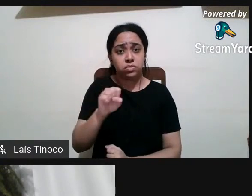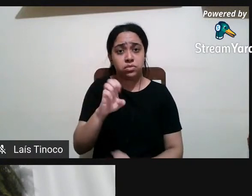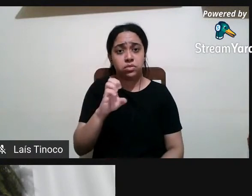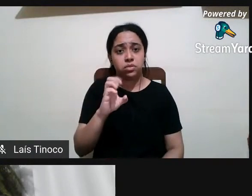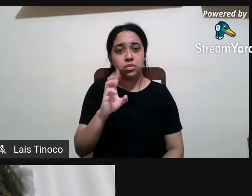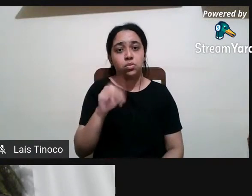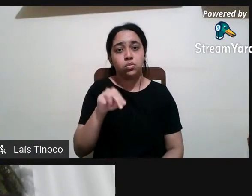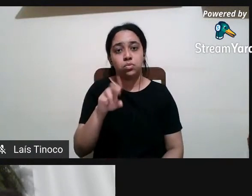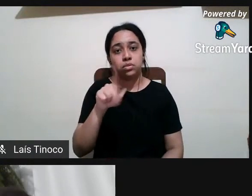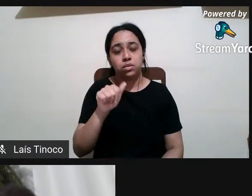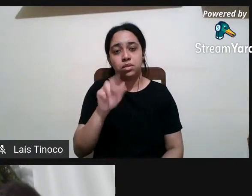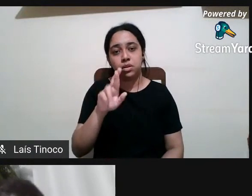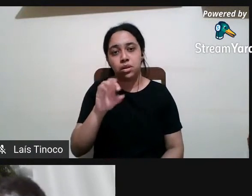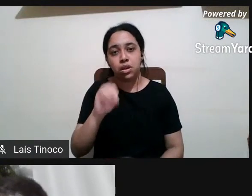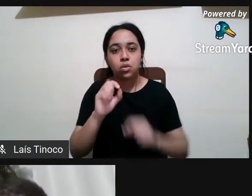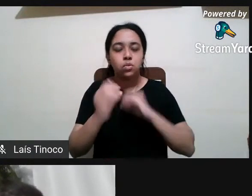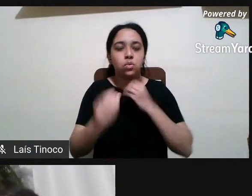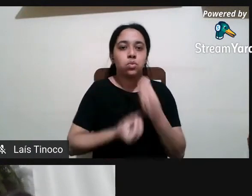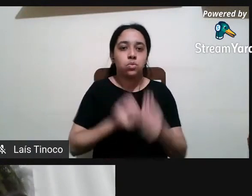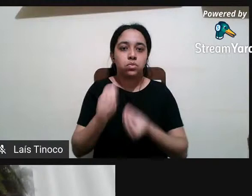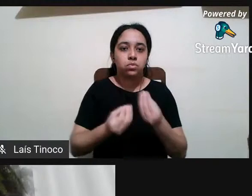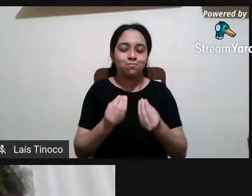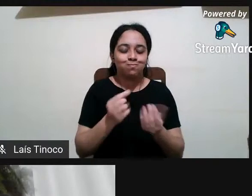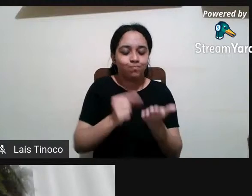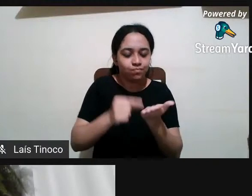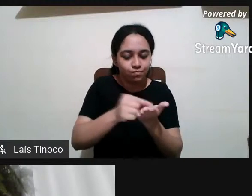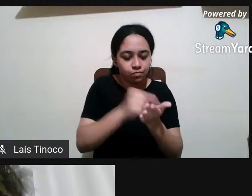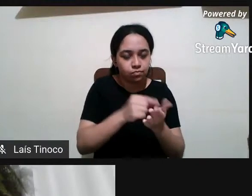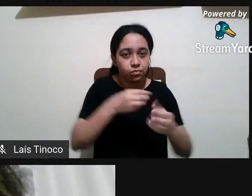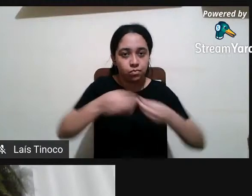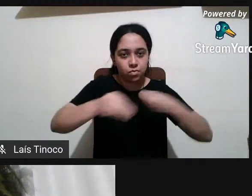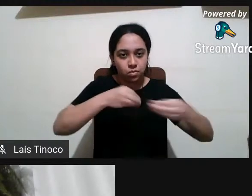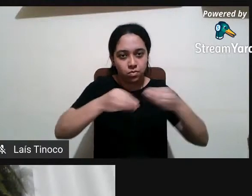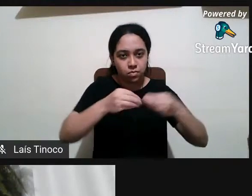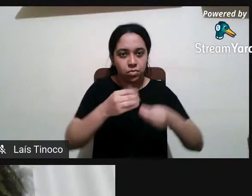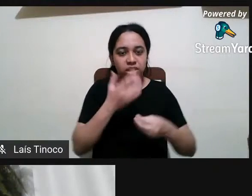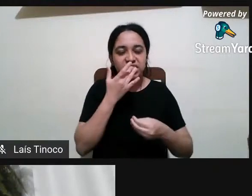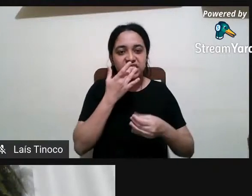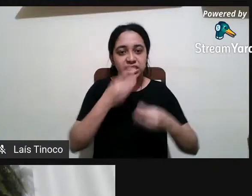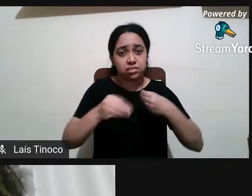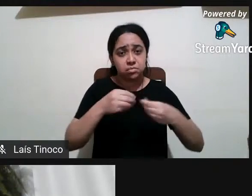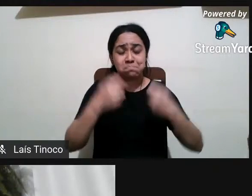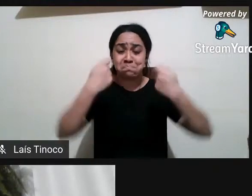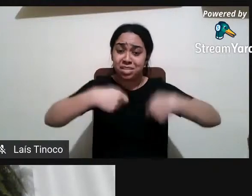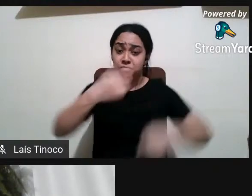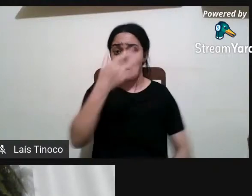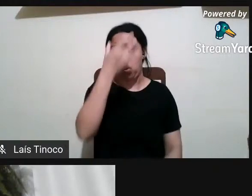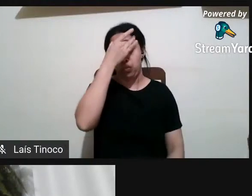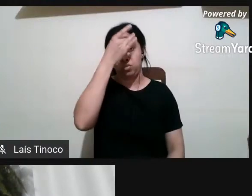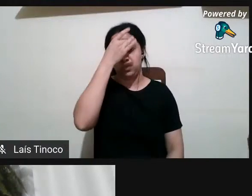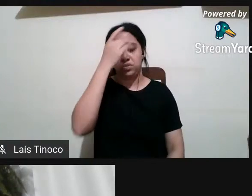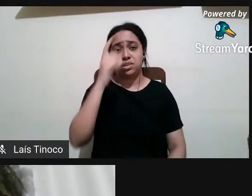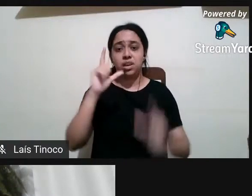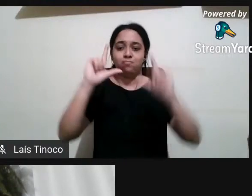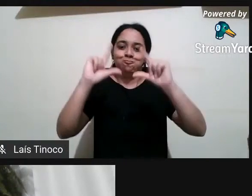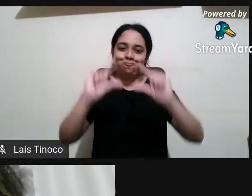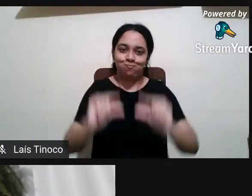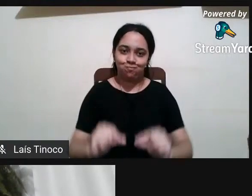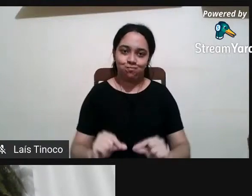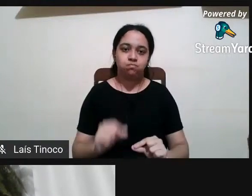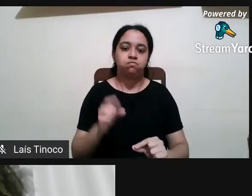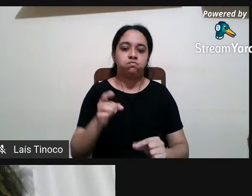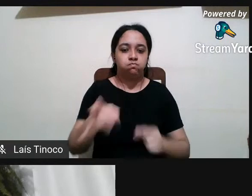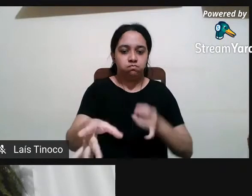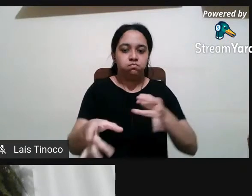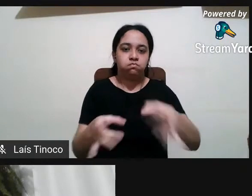decompor em partículas menores. Então, a principal forma é realmente a gente reduzir essa quantidade de plástico, a forma mais barata,